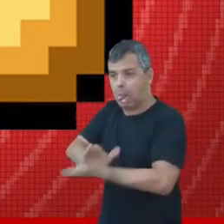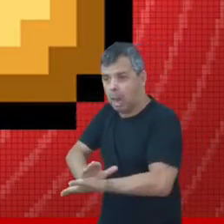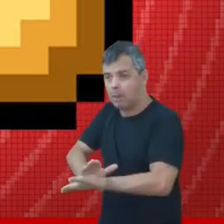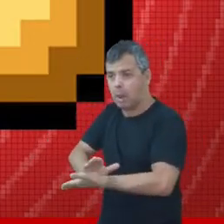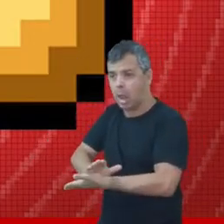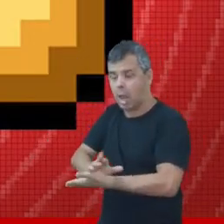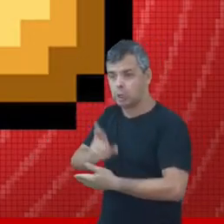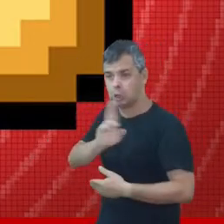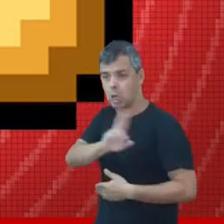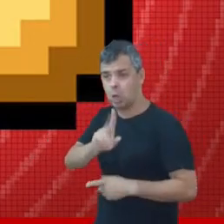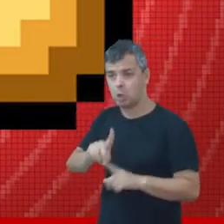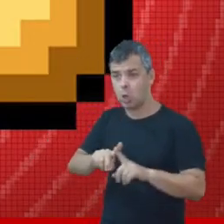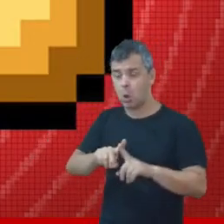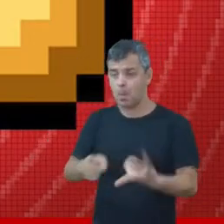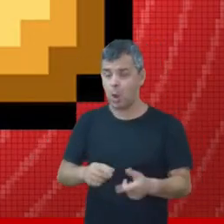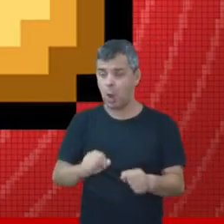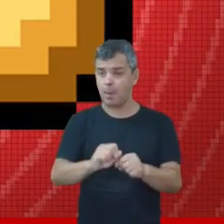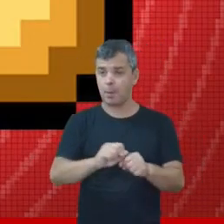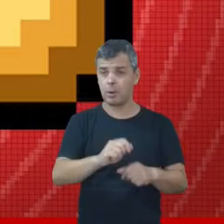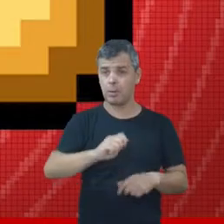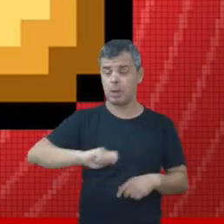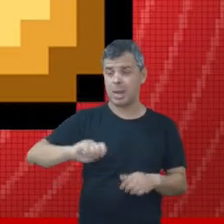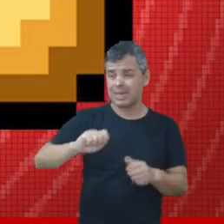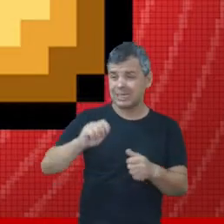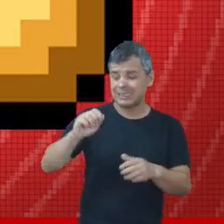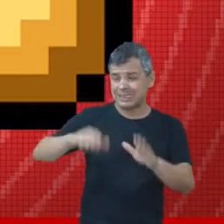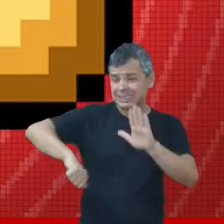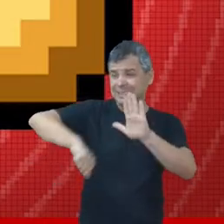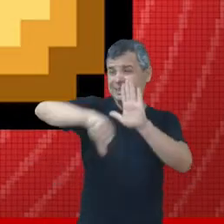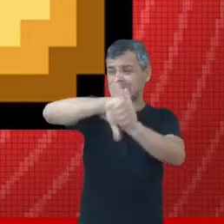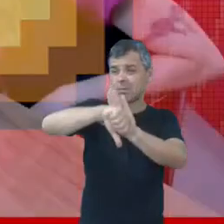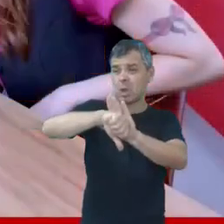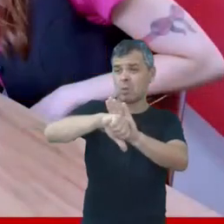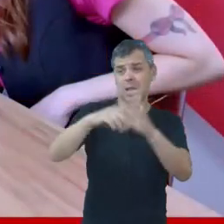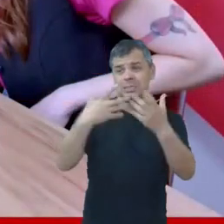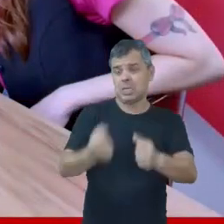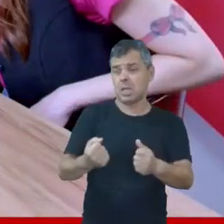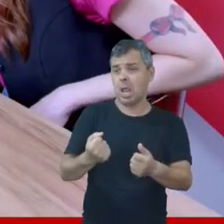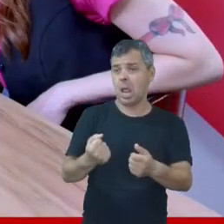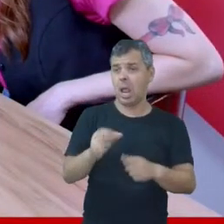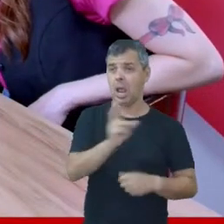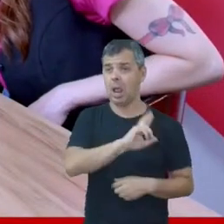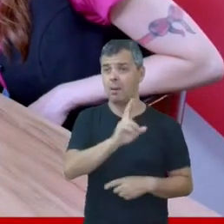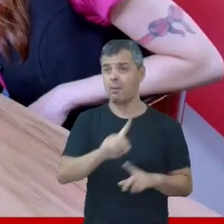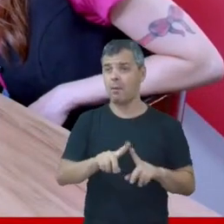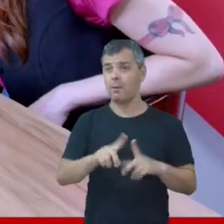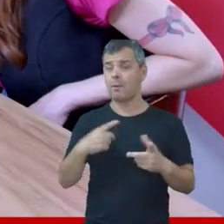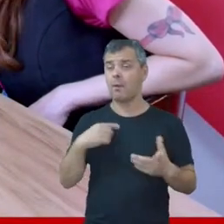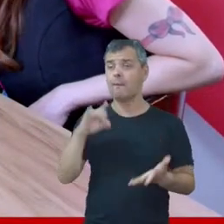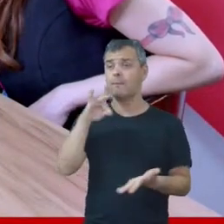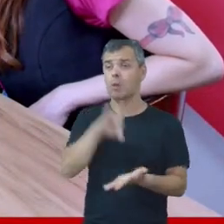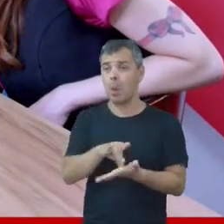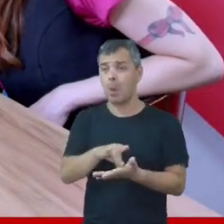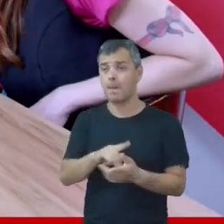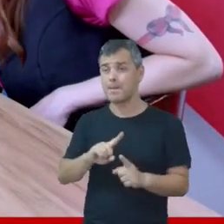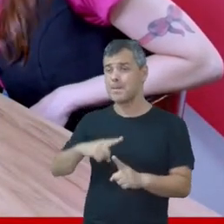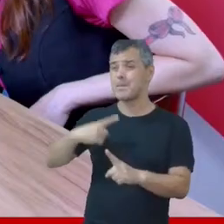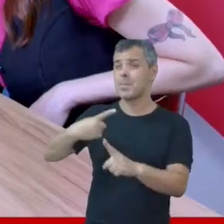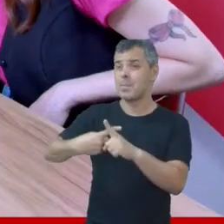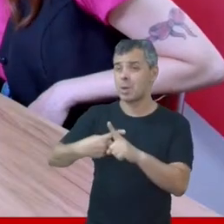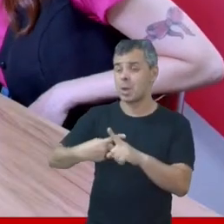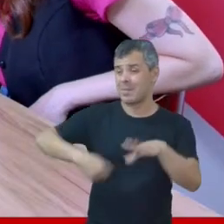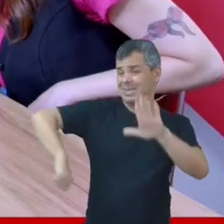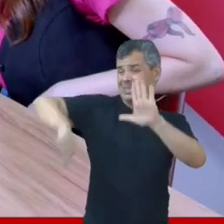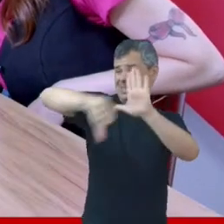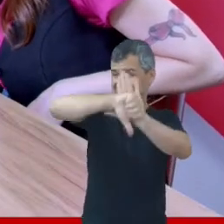racismo e também aumentou as penas para crimes de intolerância religiosa. Isso visando, claro, o fato de que a maior parte dos